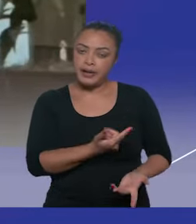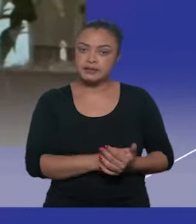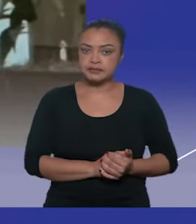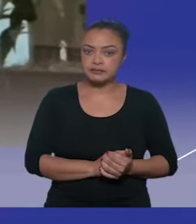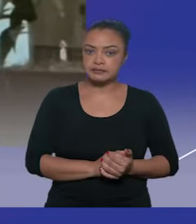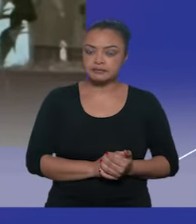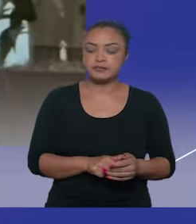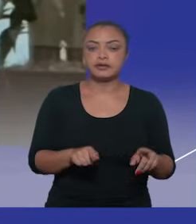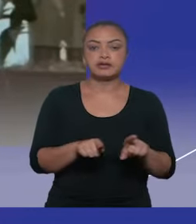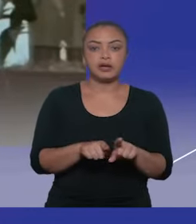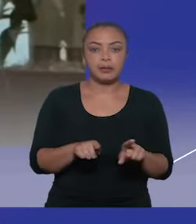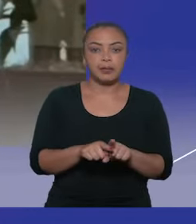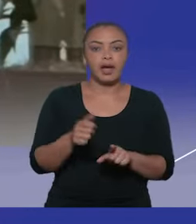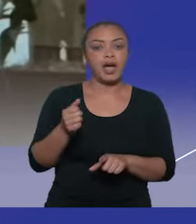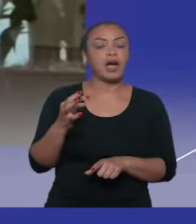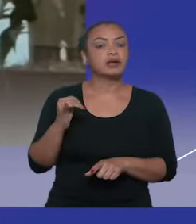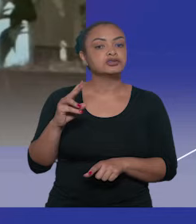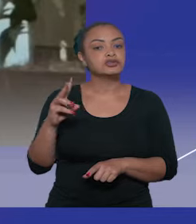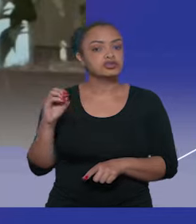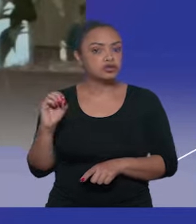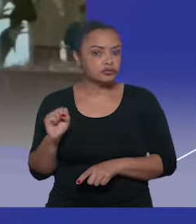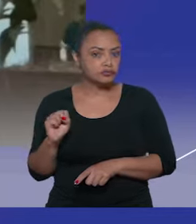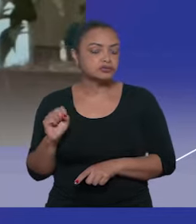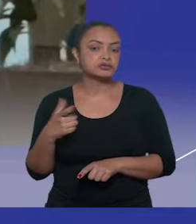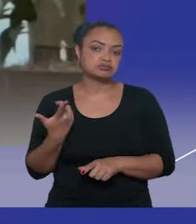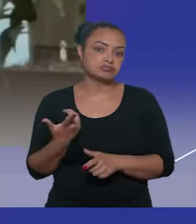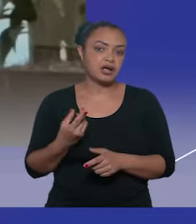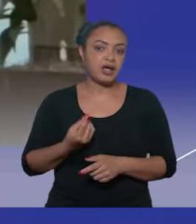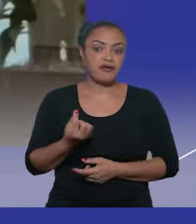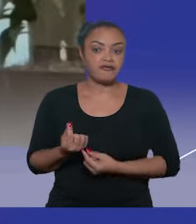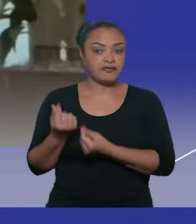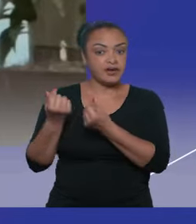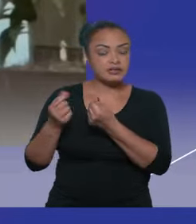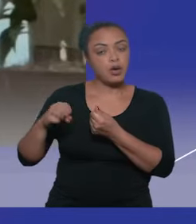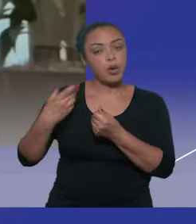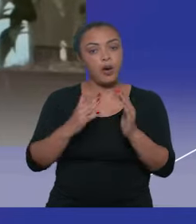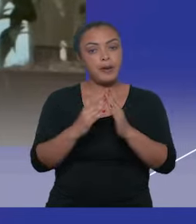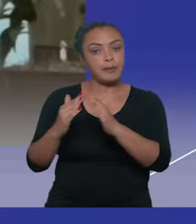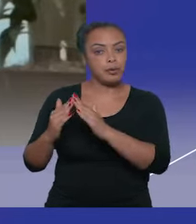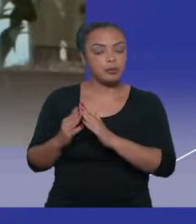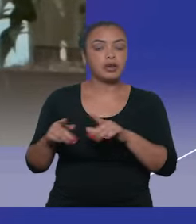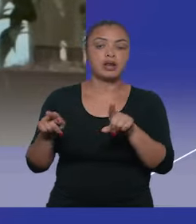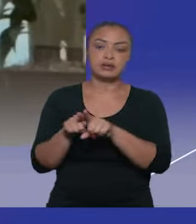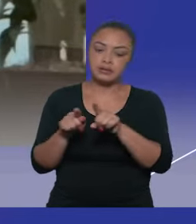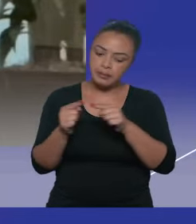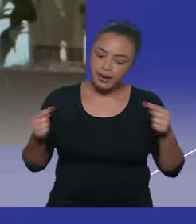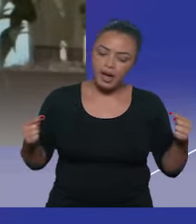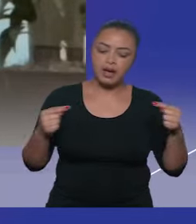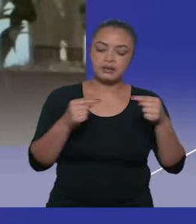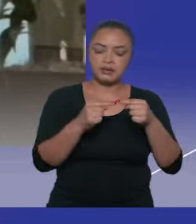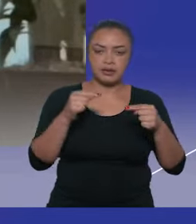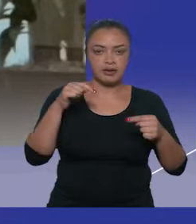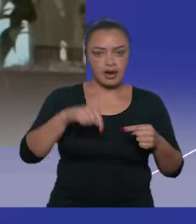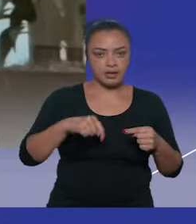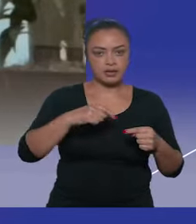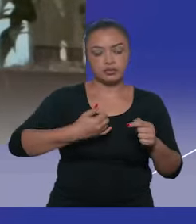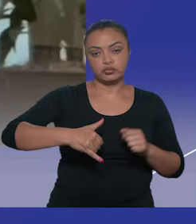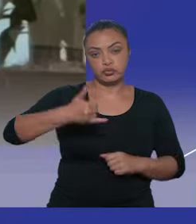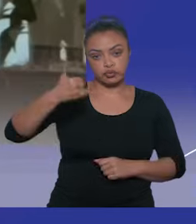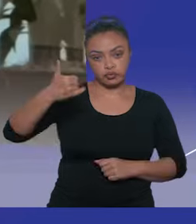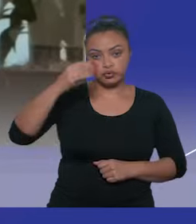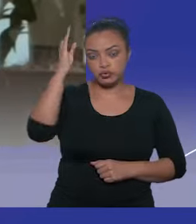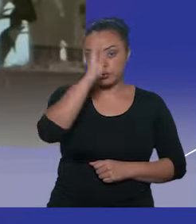sua vida no Brasil, ou seja, o seu emprego no Brasil, que está atrelado, obviamente, à sua renda, os ativos que você tem, seja eles financeiros ou